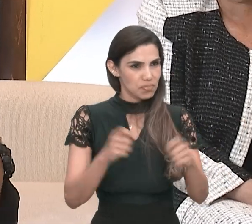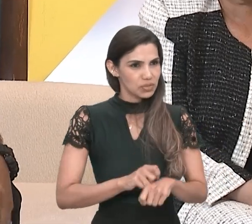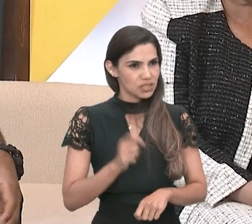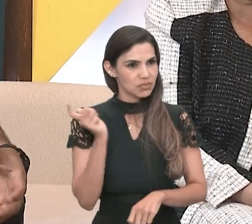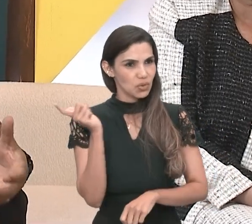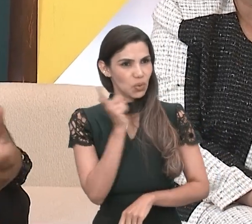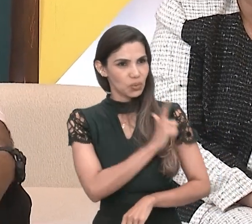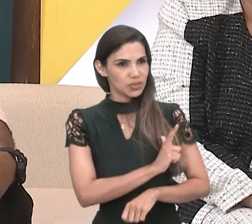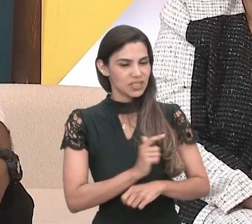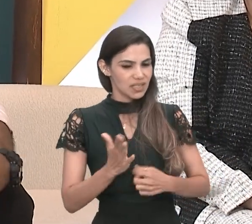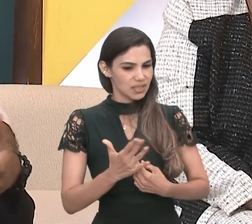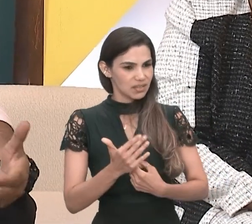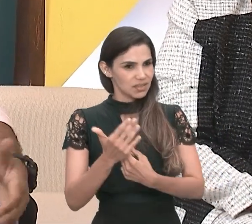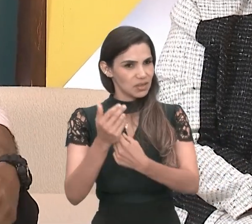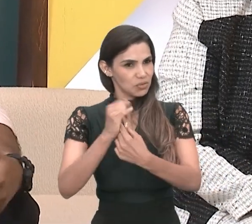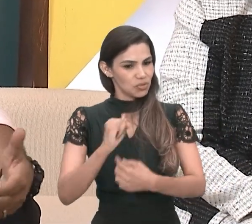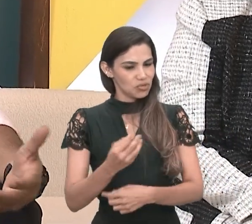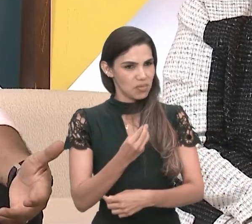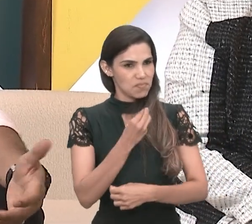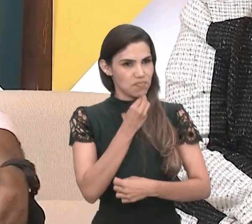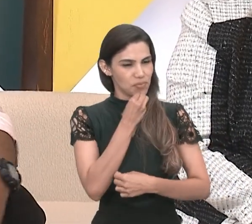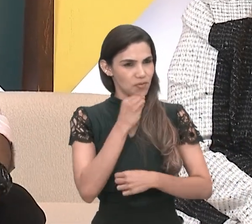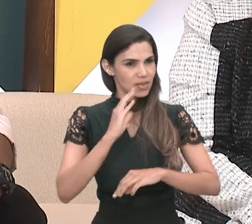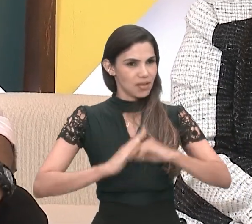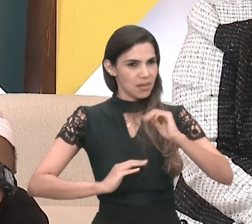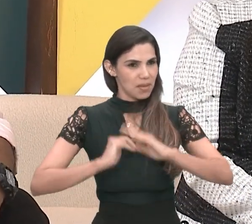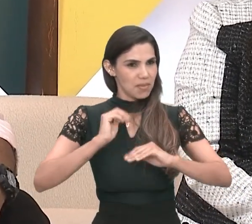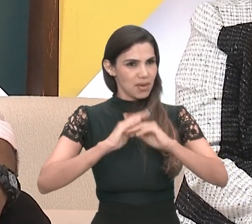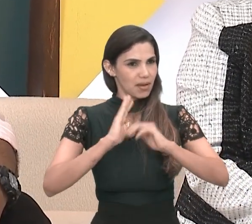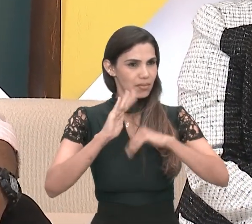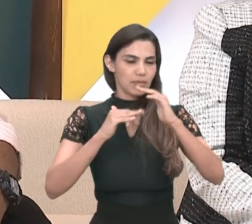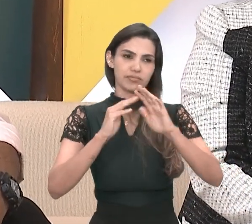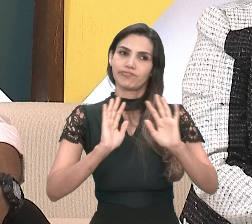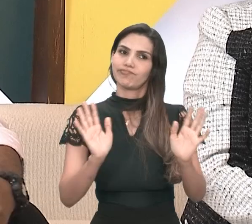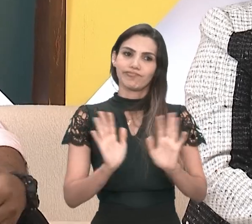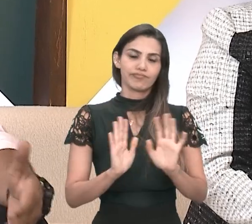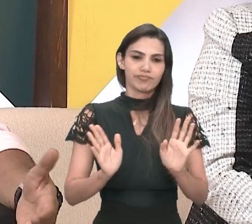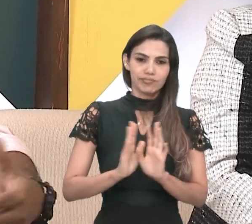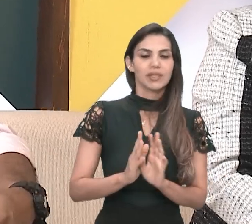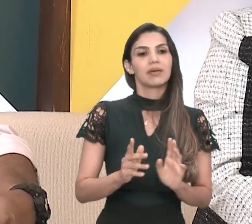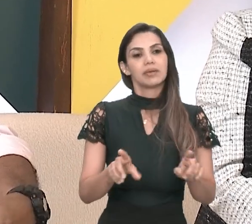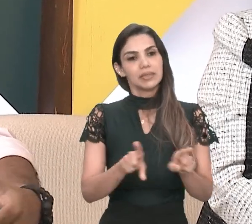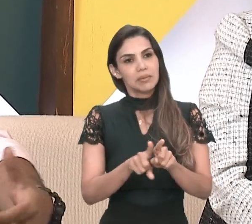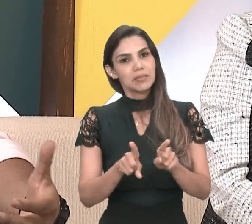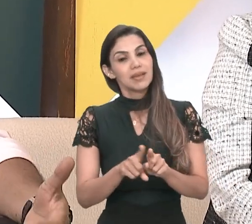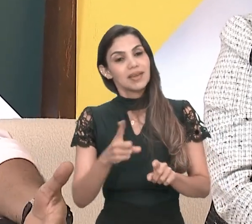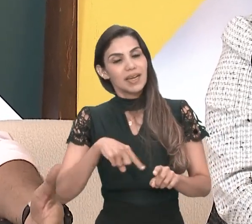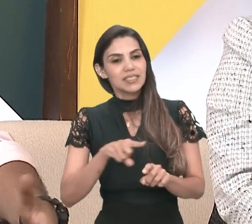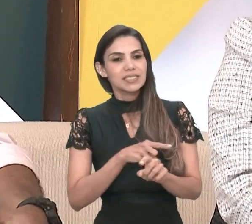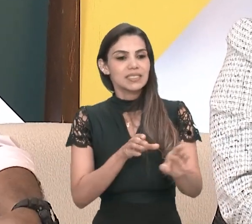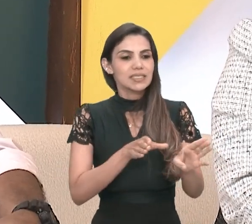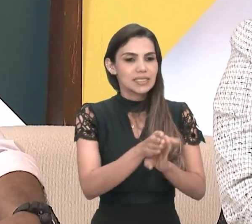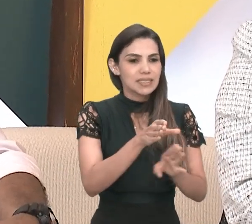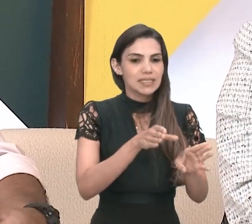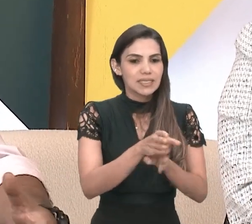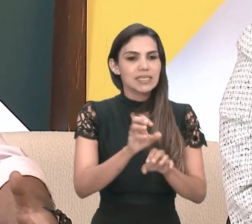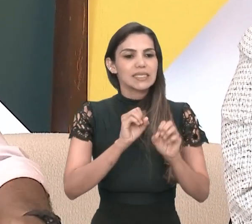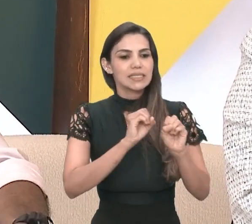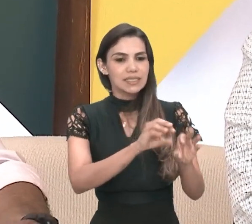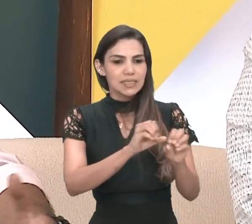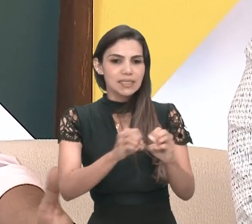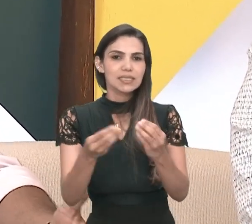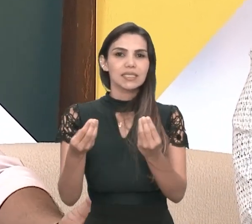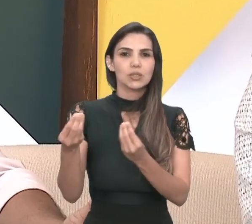a gente também vai desenvolver, está elaborando projetos específicos de capacitação para o programa, de forma